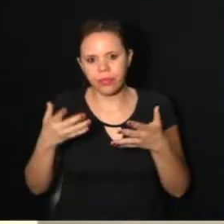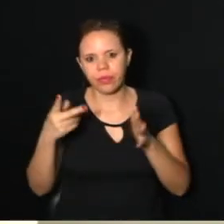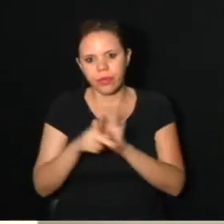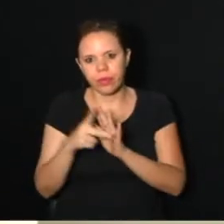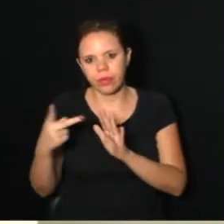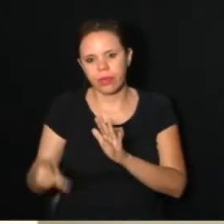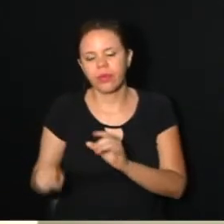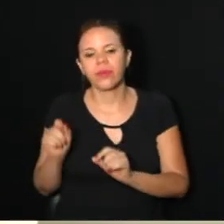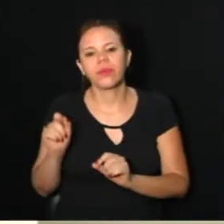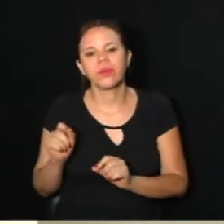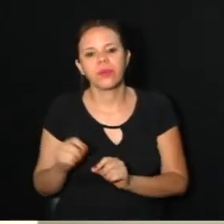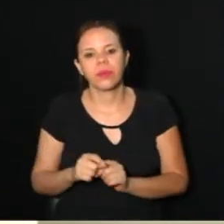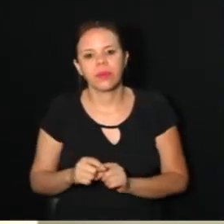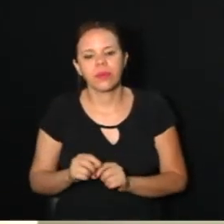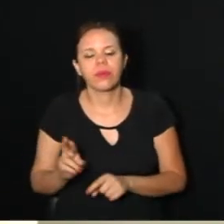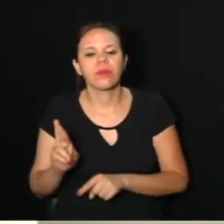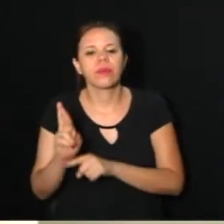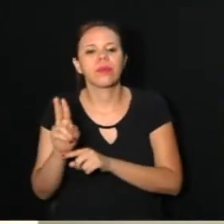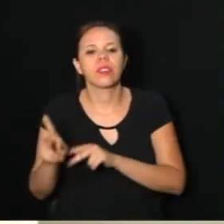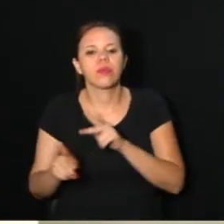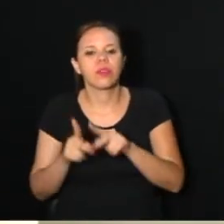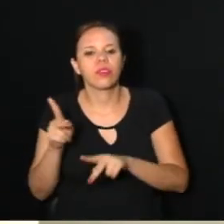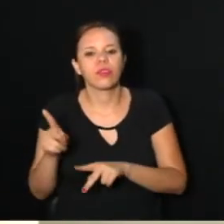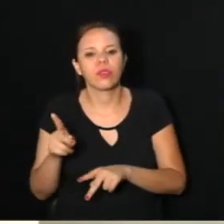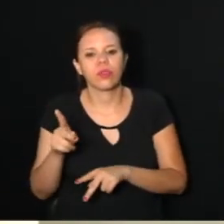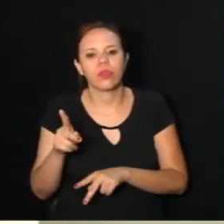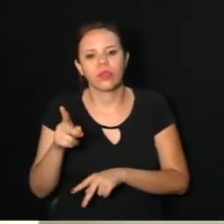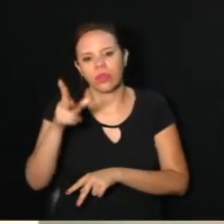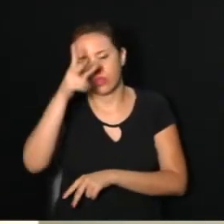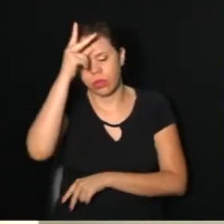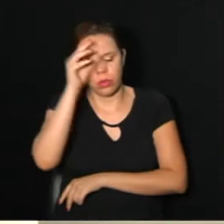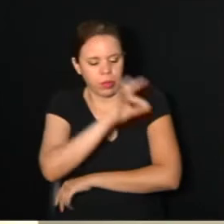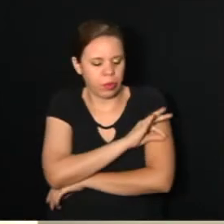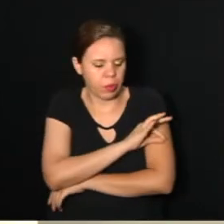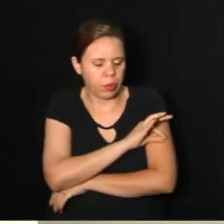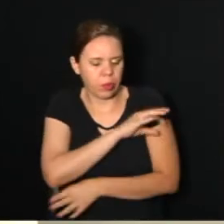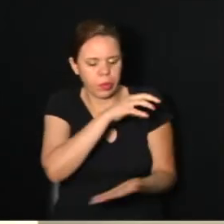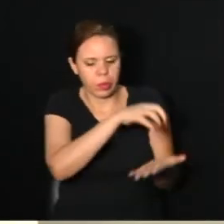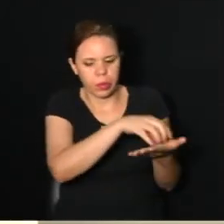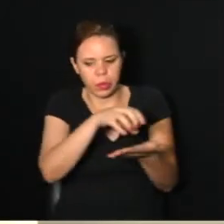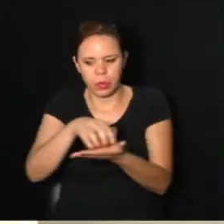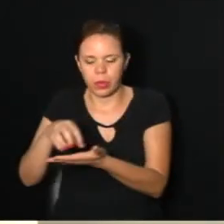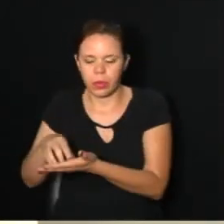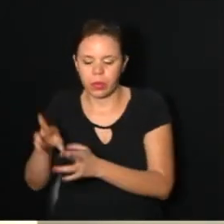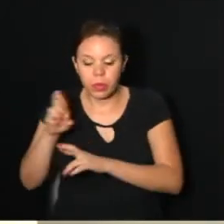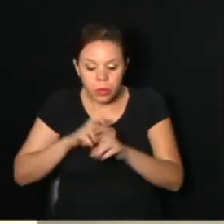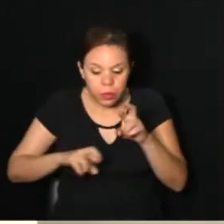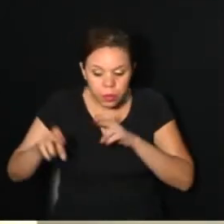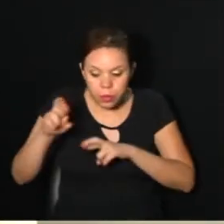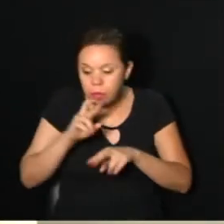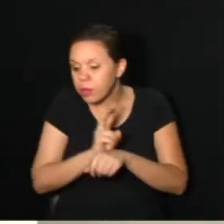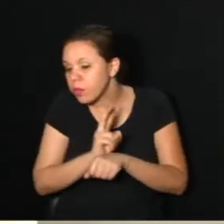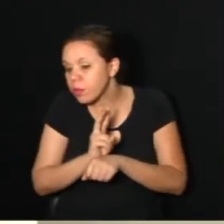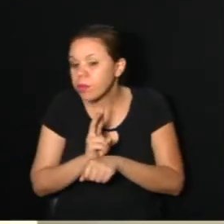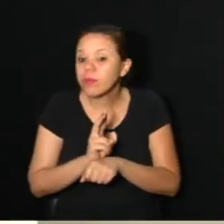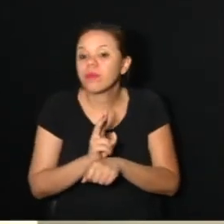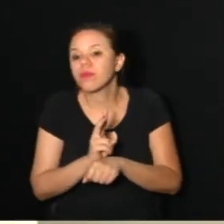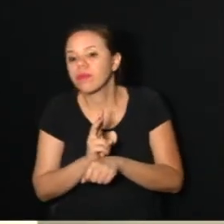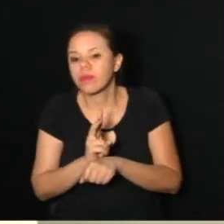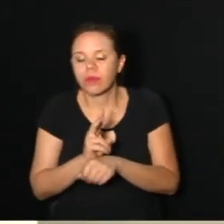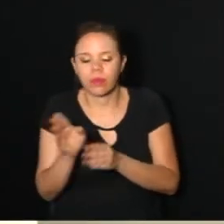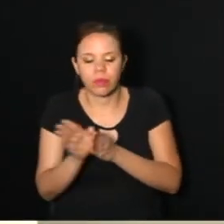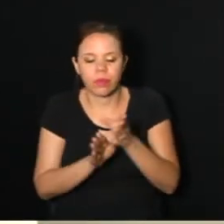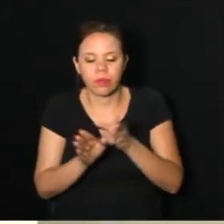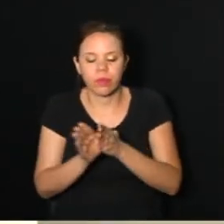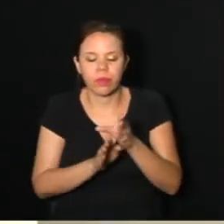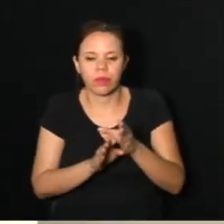para que representantes da Prefeitura e de órgãos de fiscalização ou de